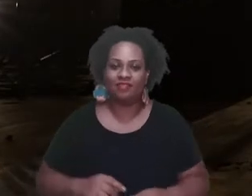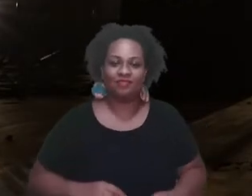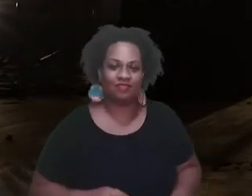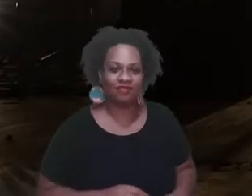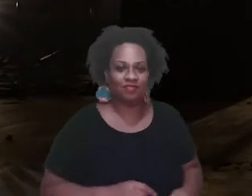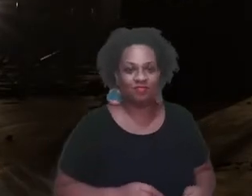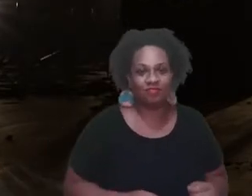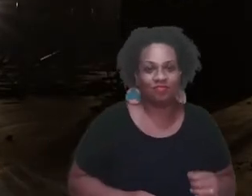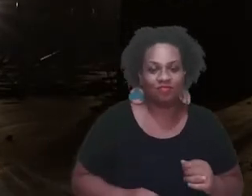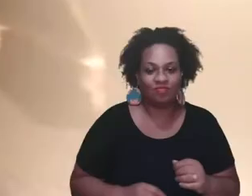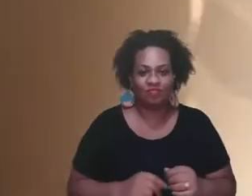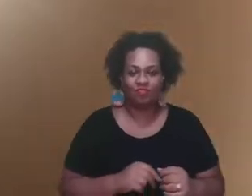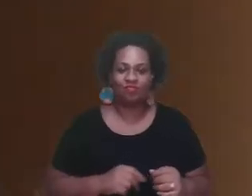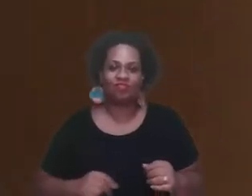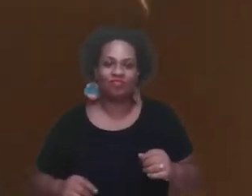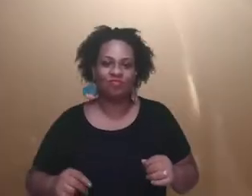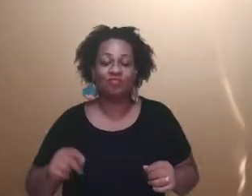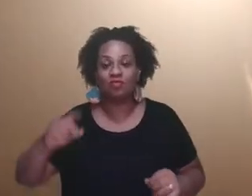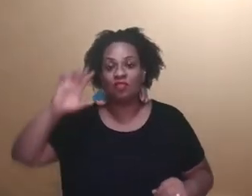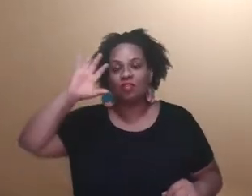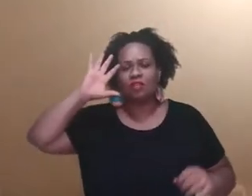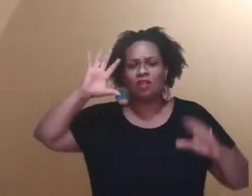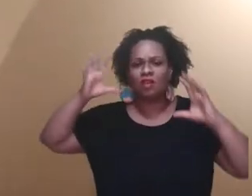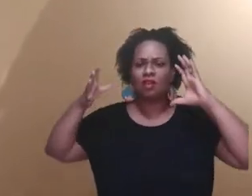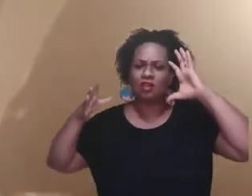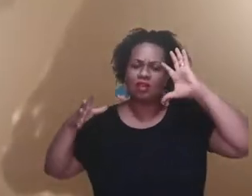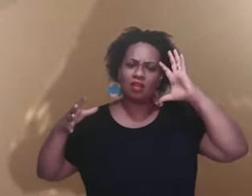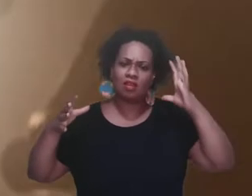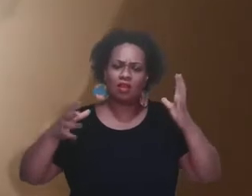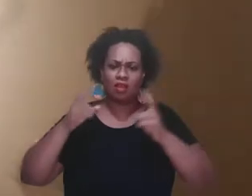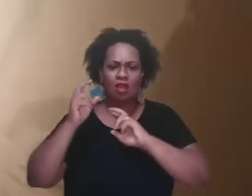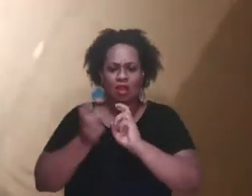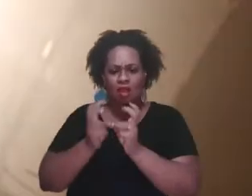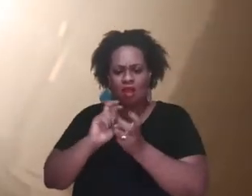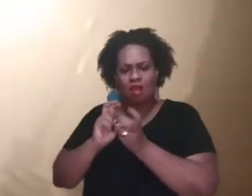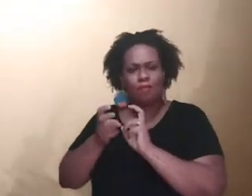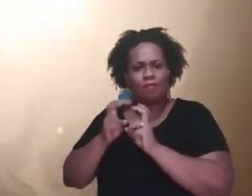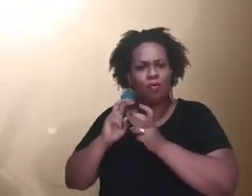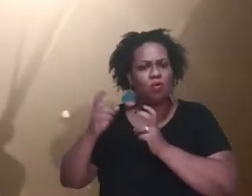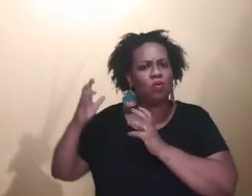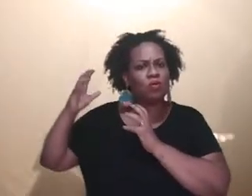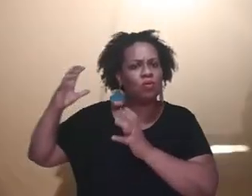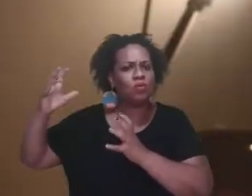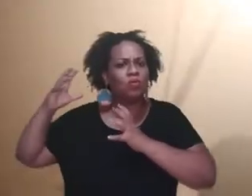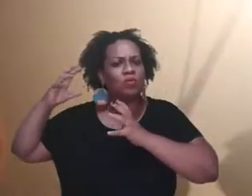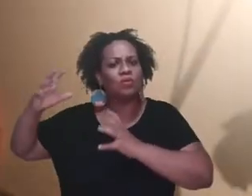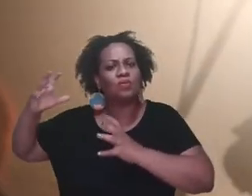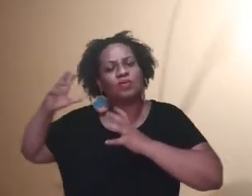E aí eu resolvi sumpah da poeira arrumou para ver o que dá